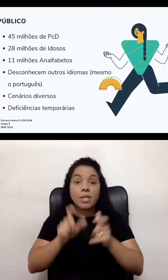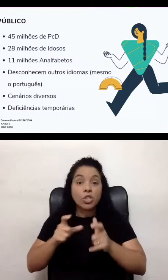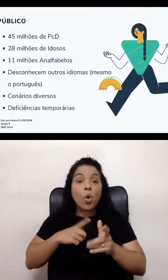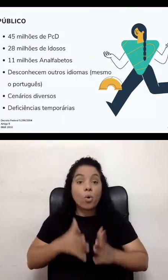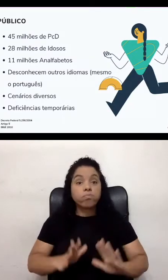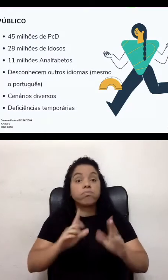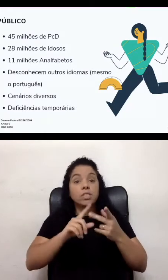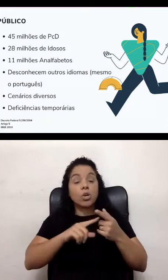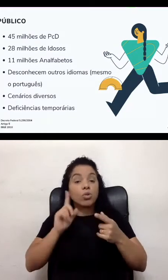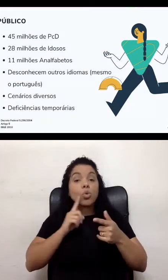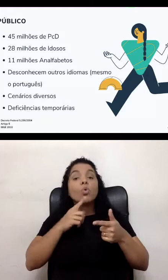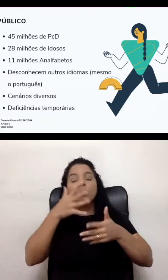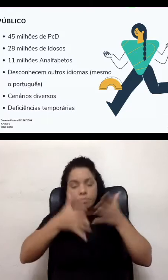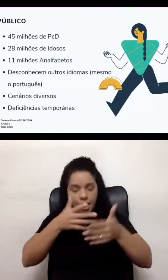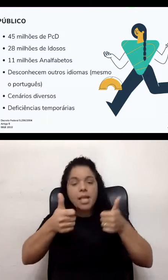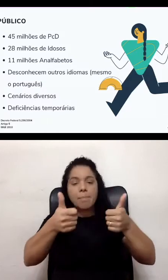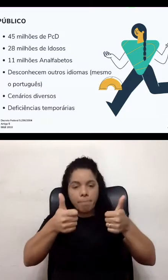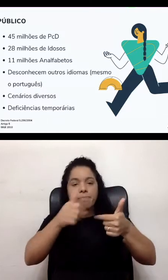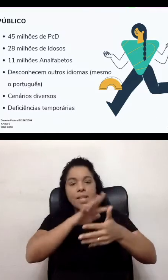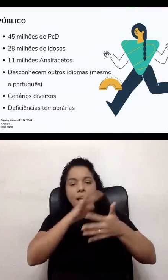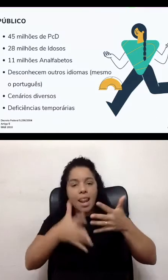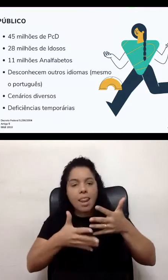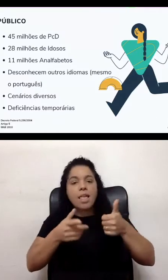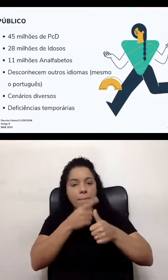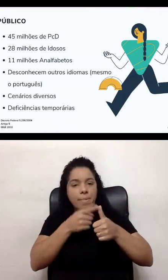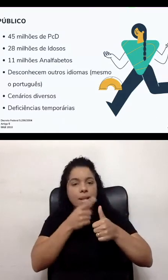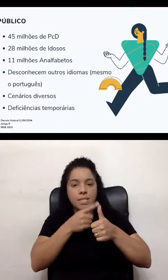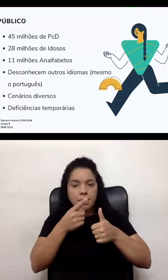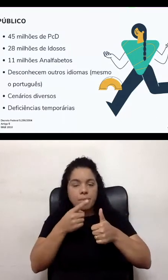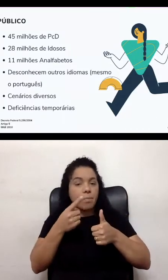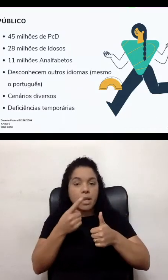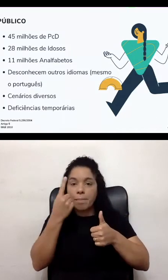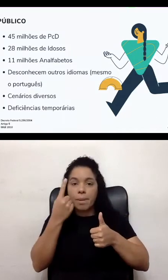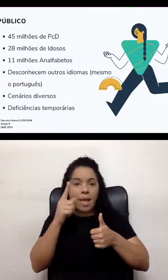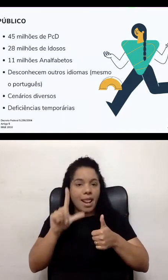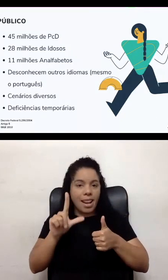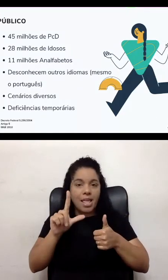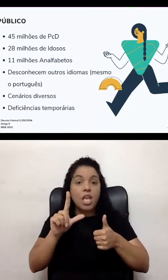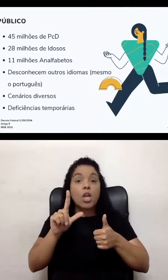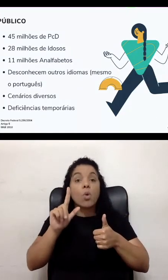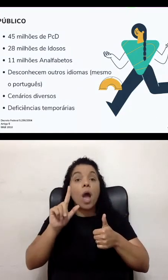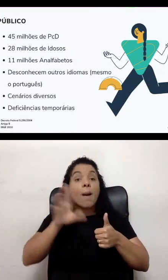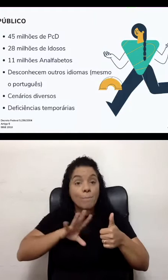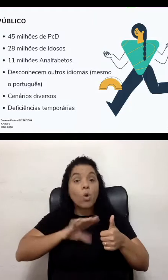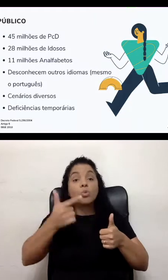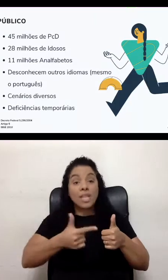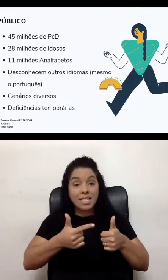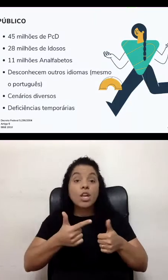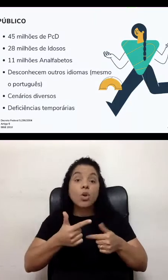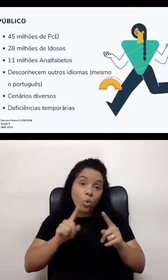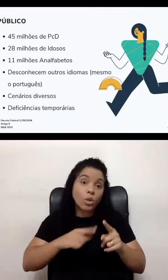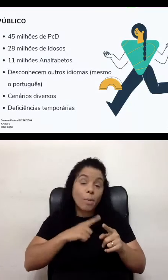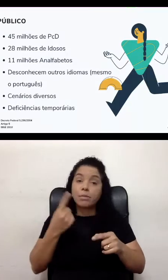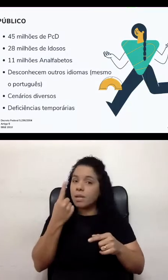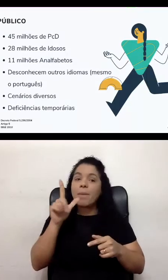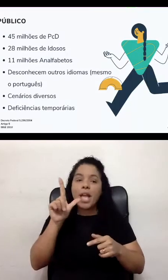Libras como primeiro idioma, e não o português. Elas vêm aprender o português, certo? Mas o primeiro